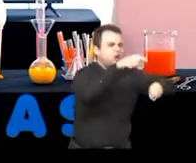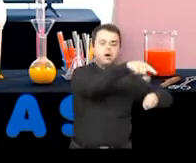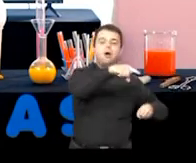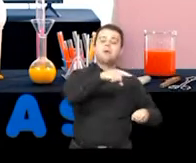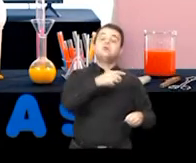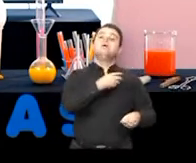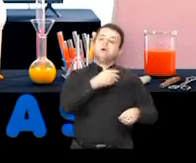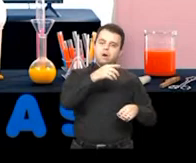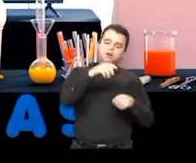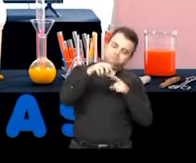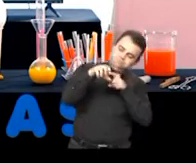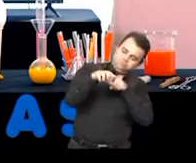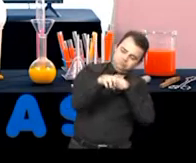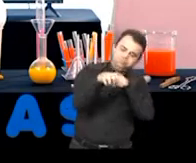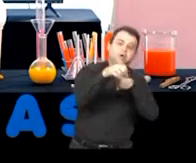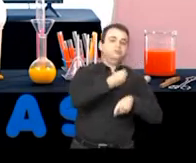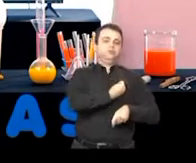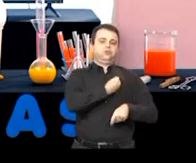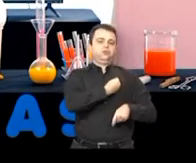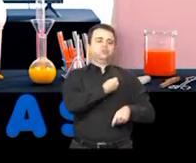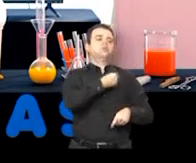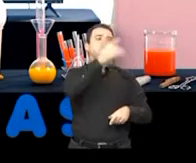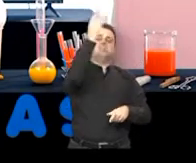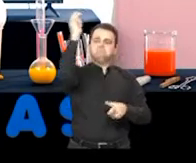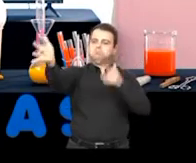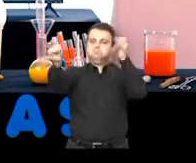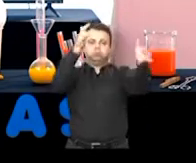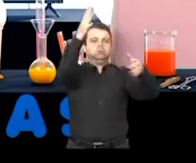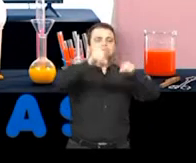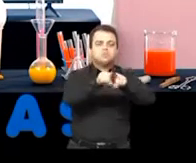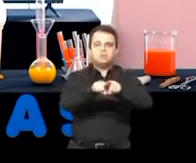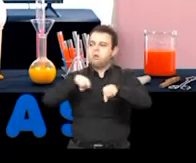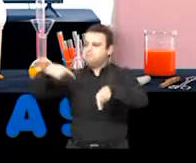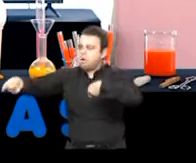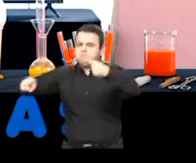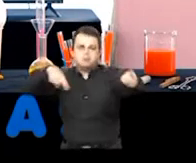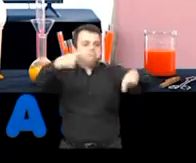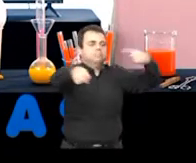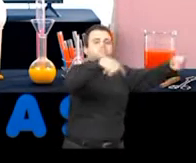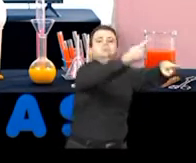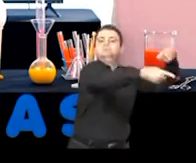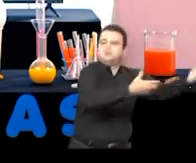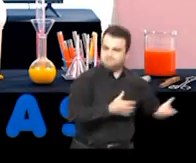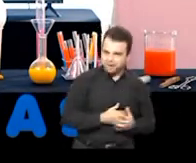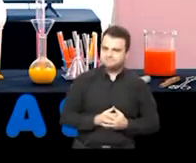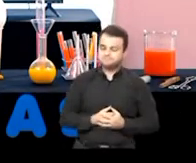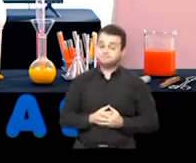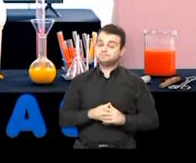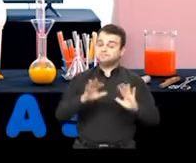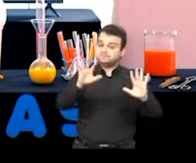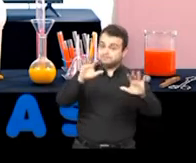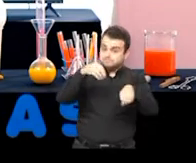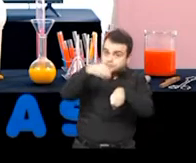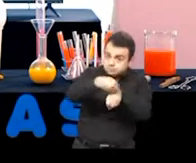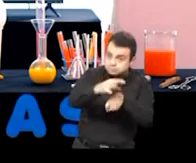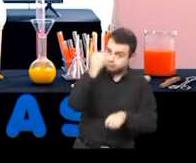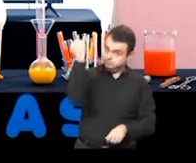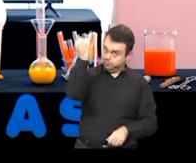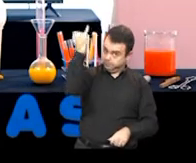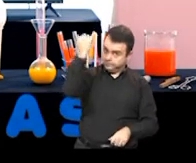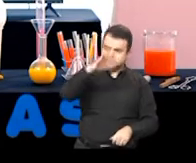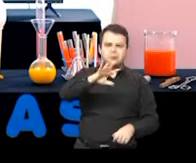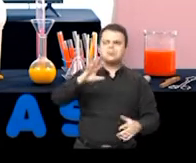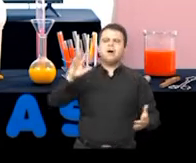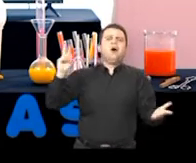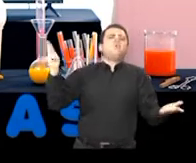conseguir continuar ali e também se multiplicar. Mas é importante falar como